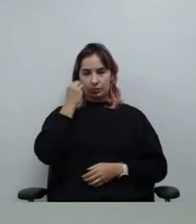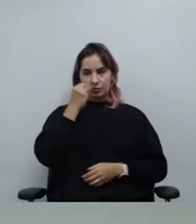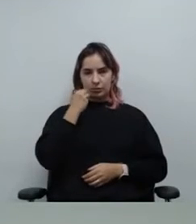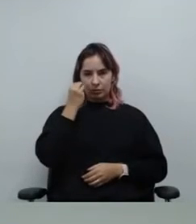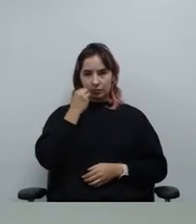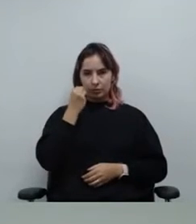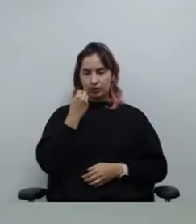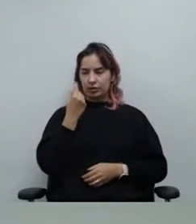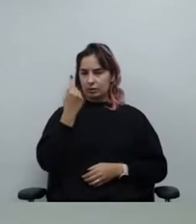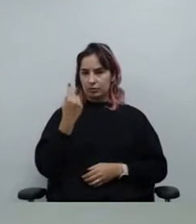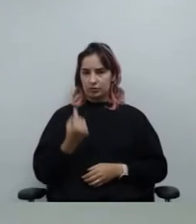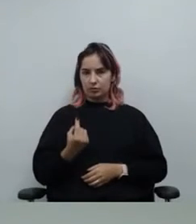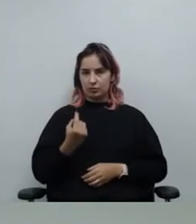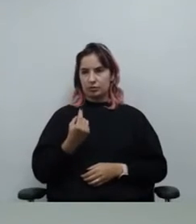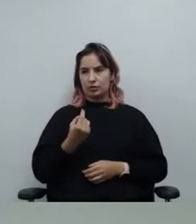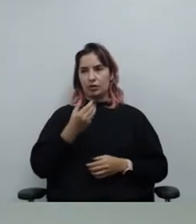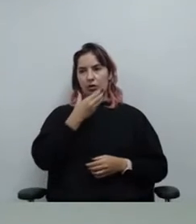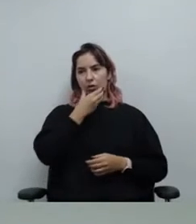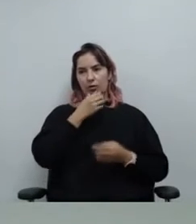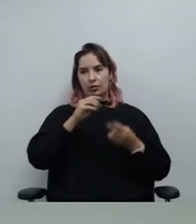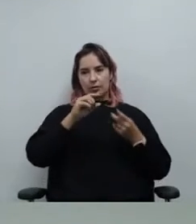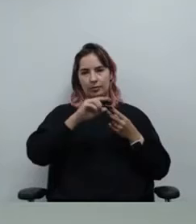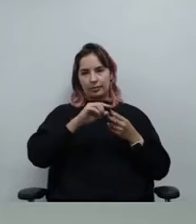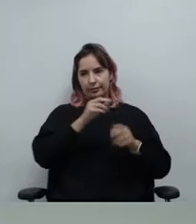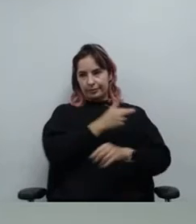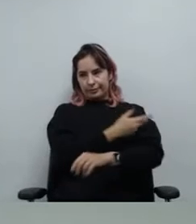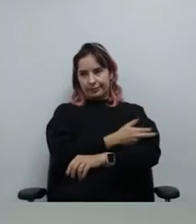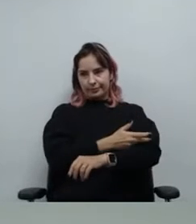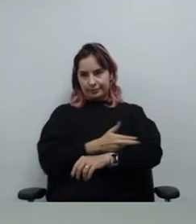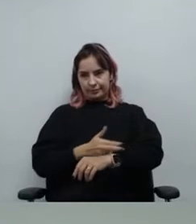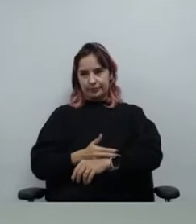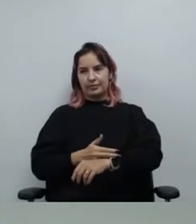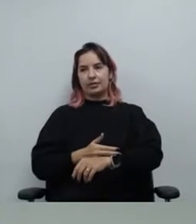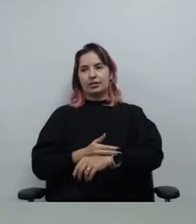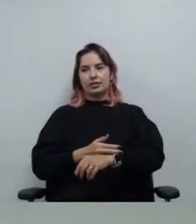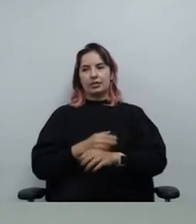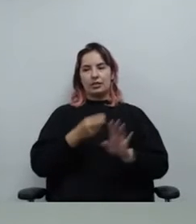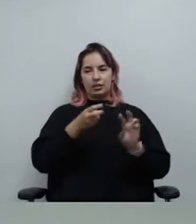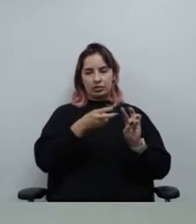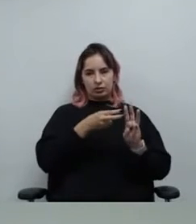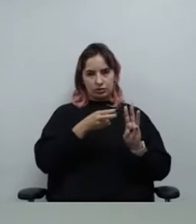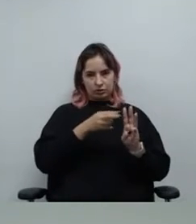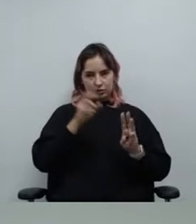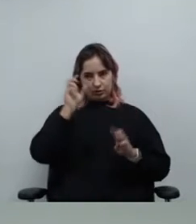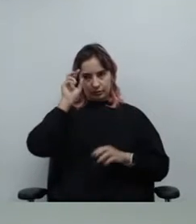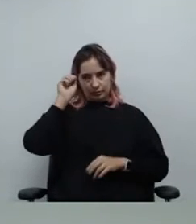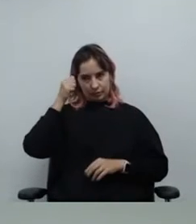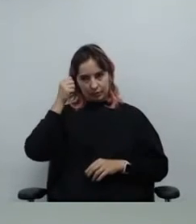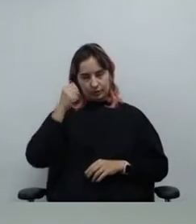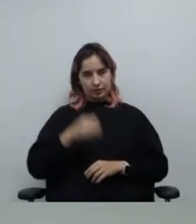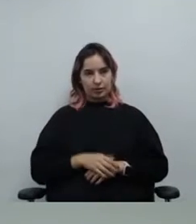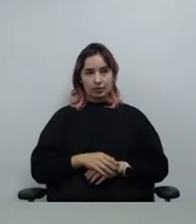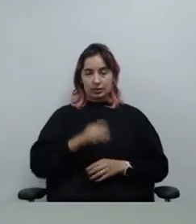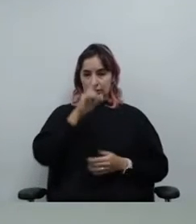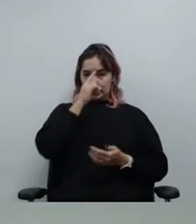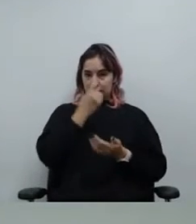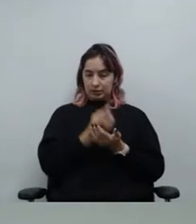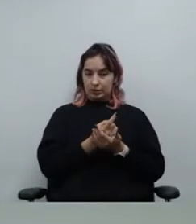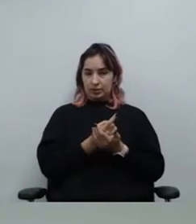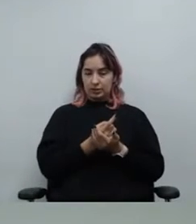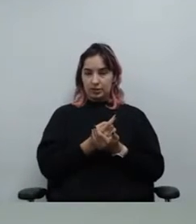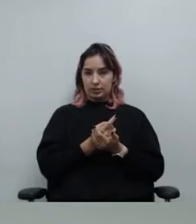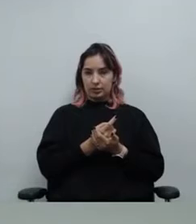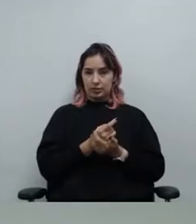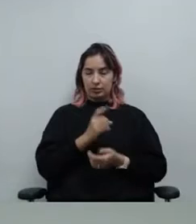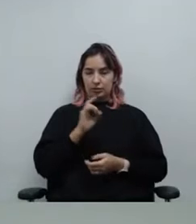ímpar para que pretos, pardos e indígenas participem ativamente como defensores públicos nas tomadas de decisão, em